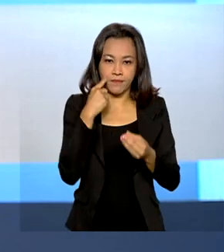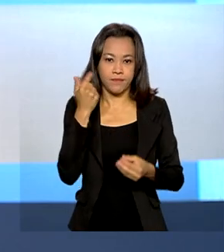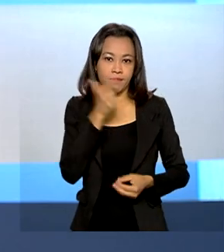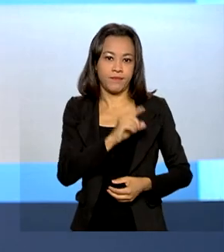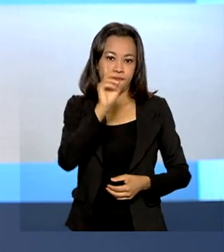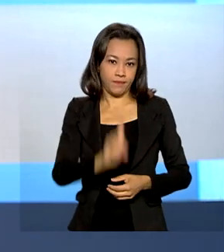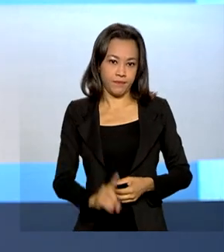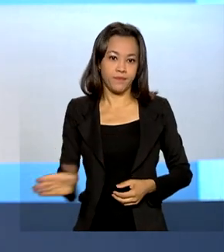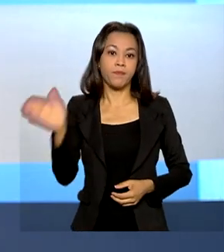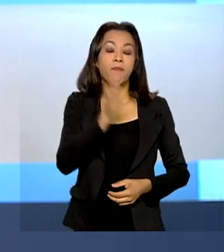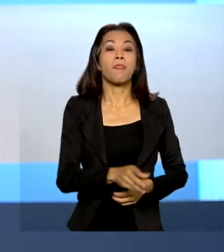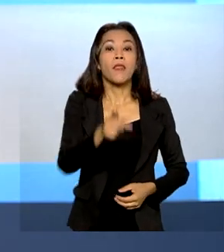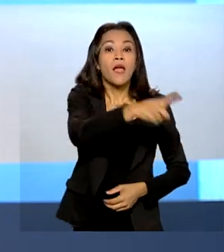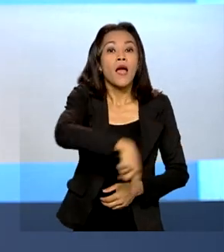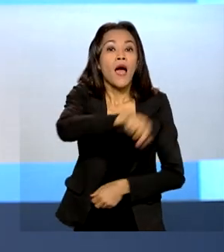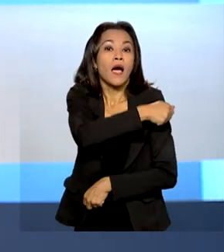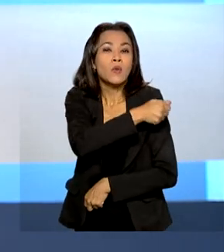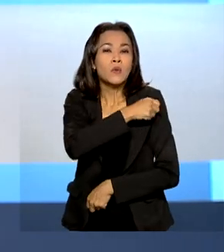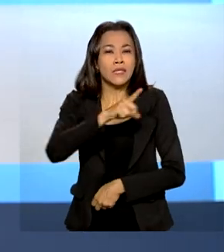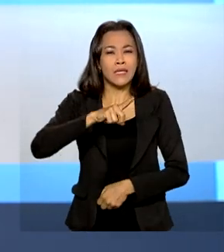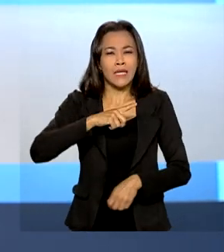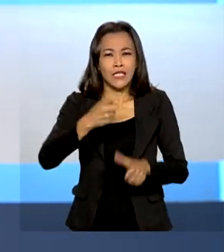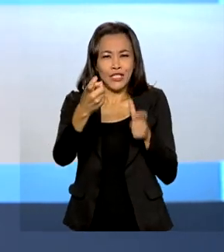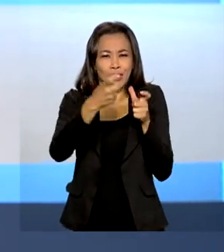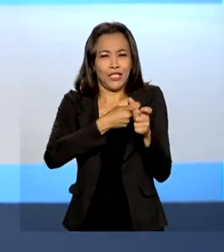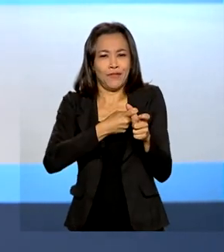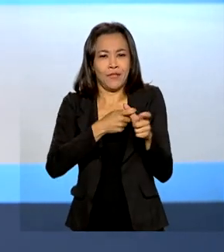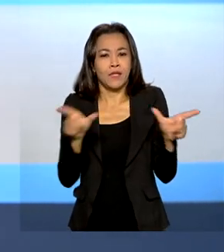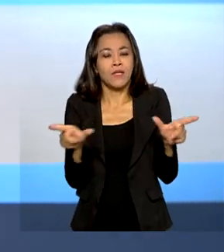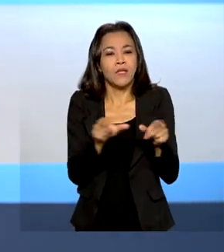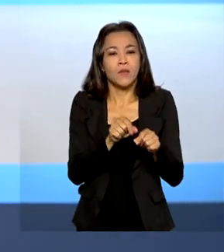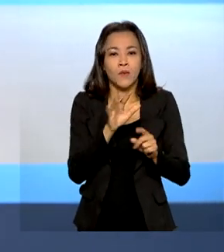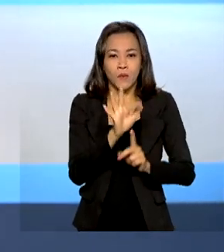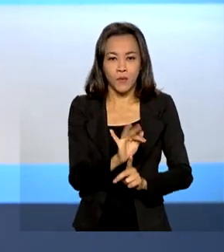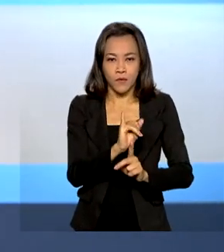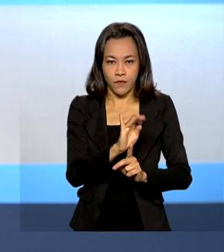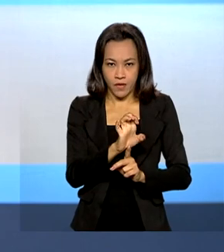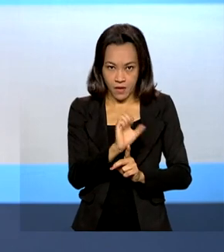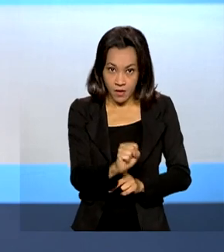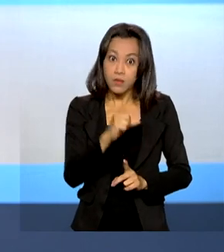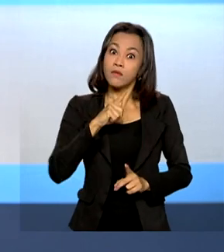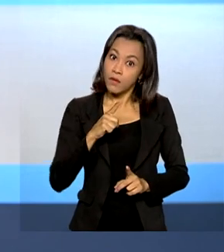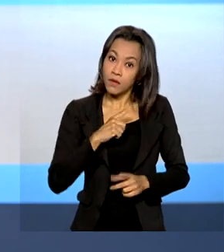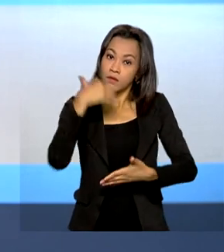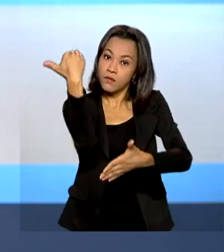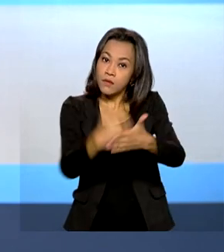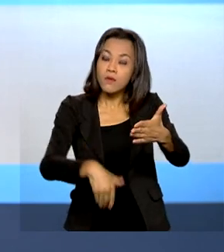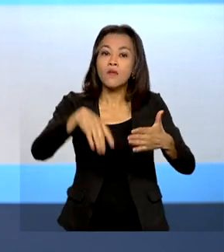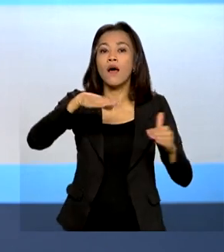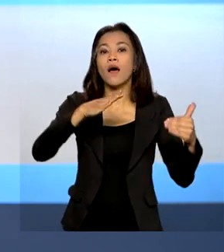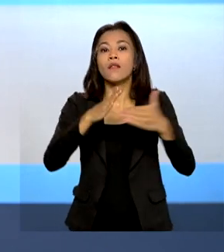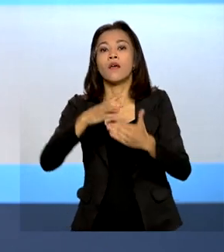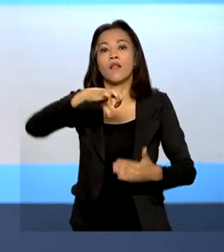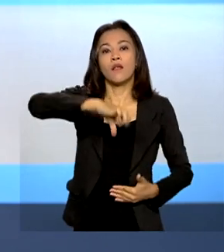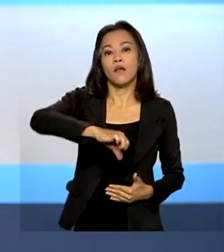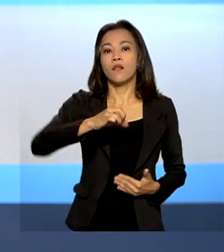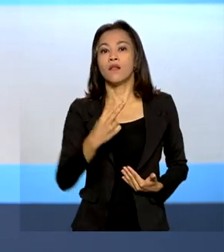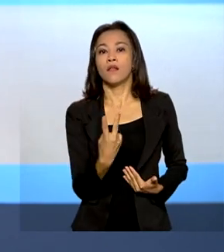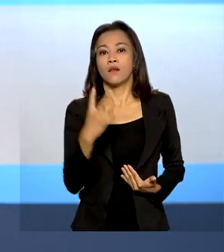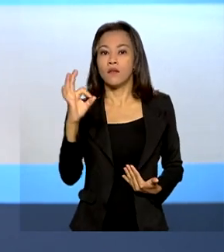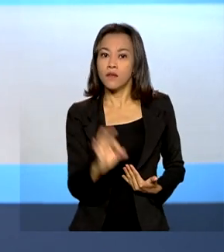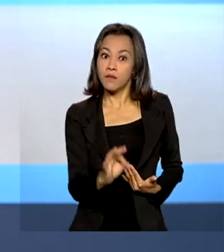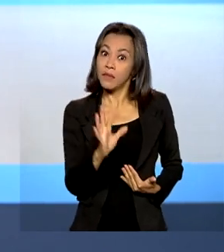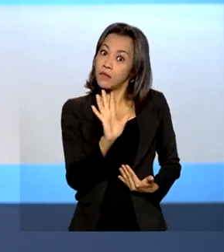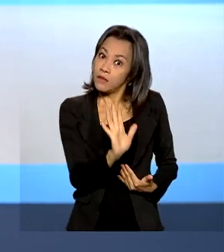a vidas no FIES fundo de financiamento estudantil podem ter desconto de até noventa e dois por cento ao renegociar